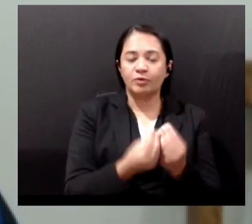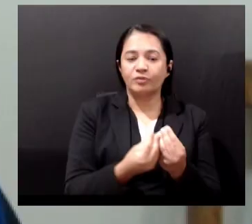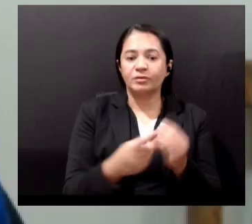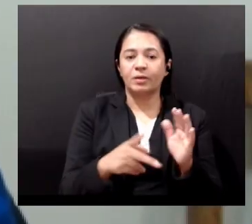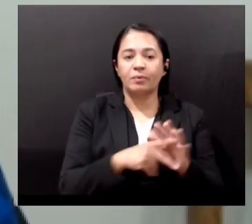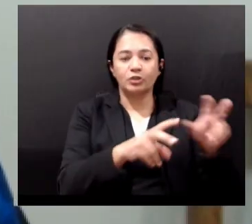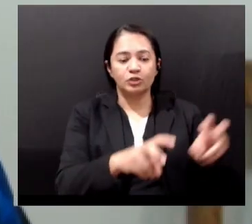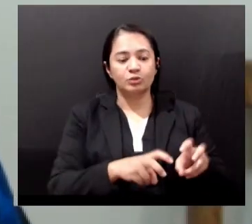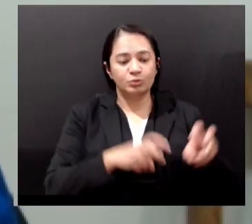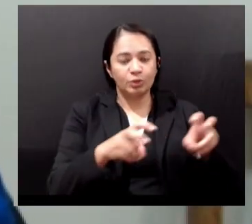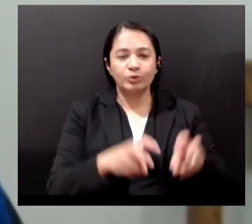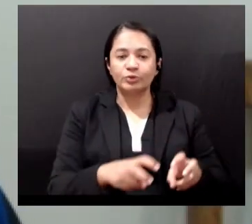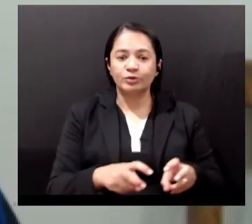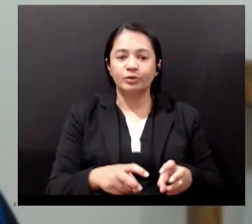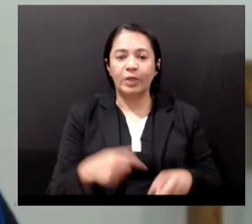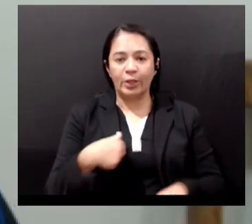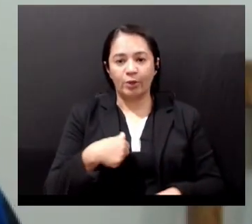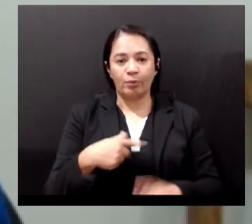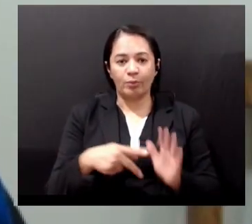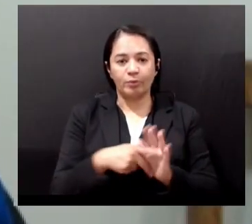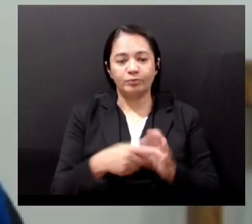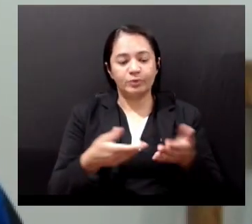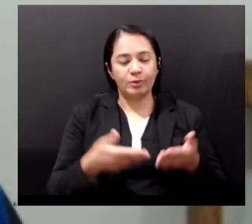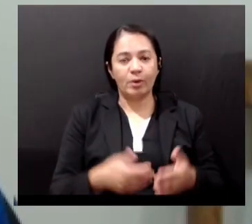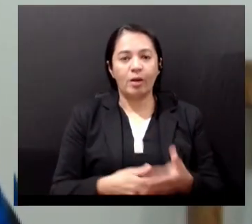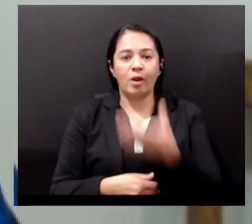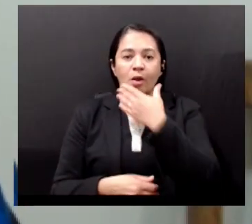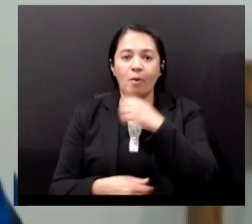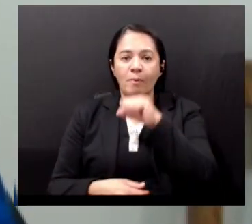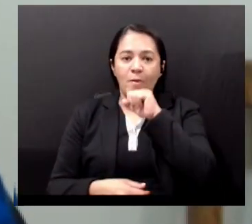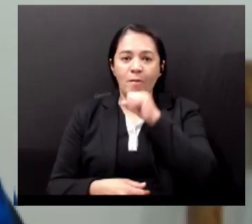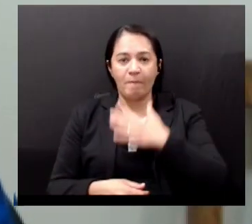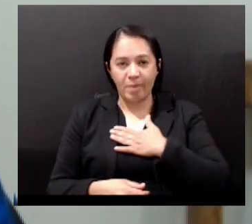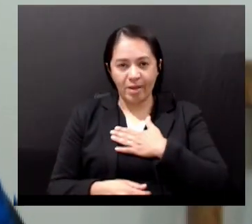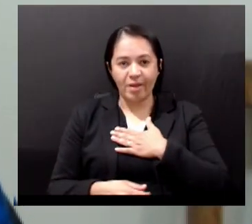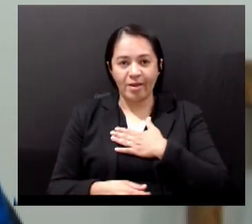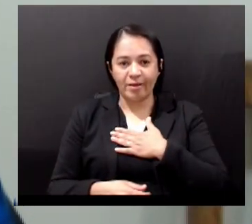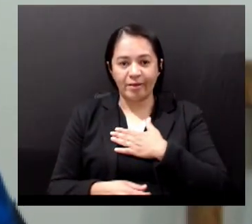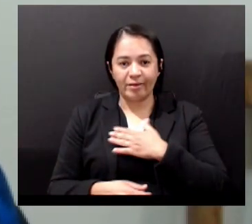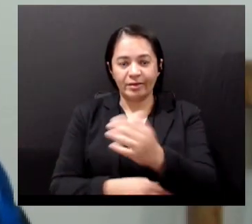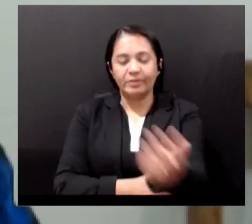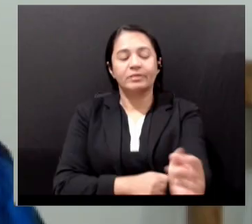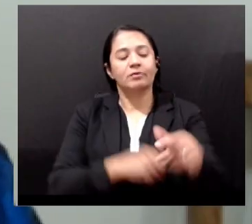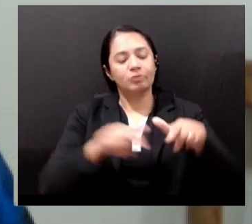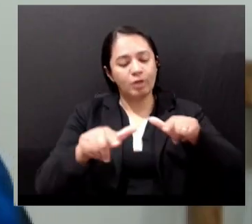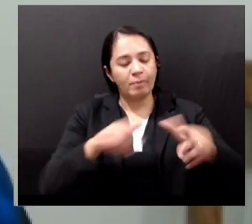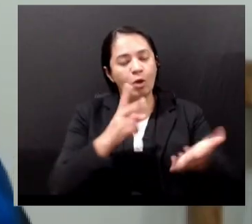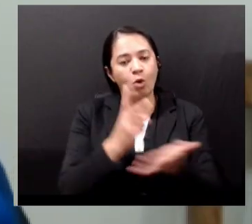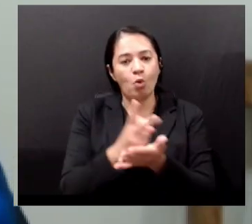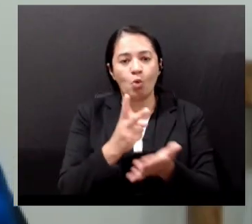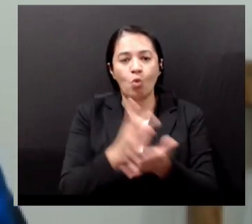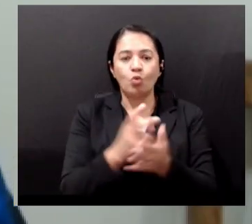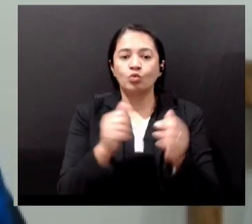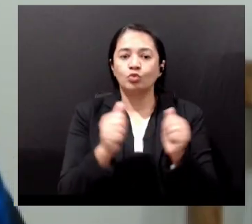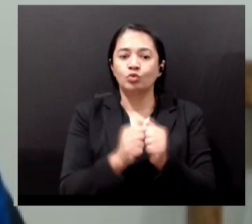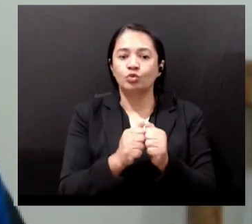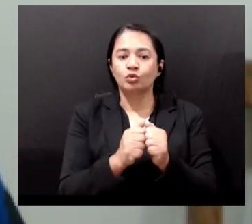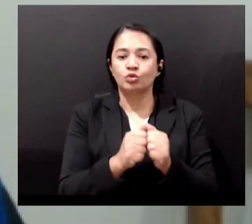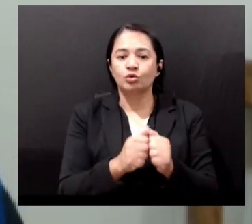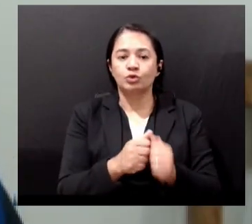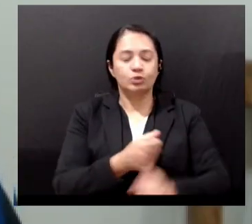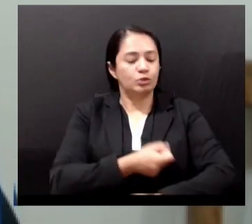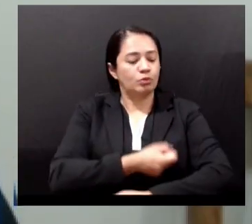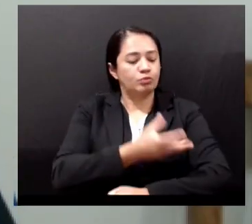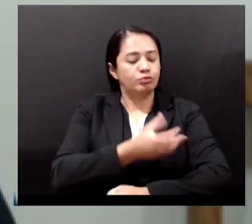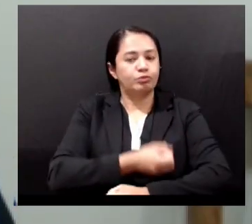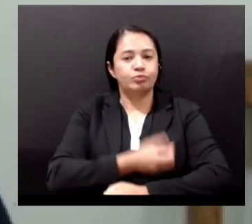de produtores agrícolas. Então meu pai ainda está na atividade, ele trabalha com plantio